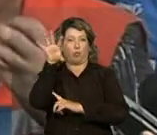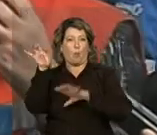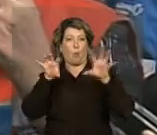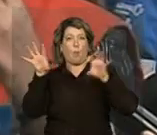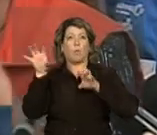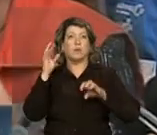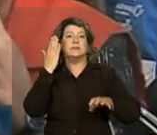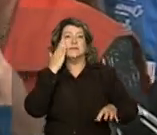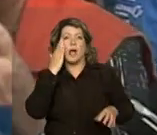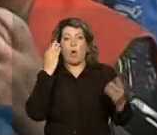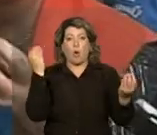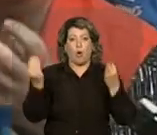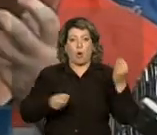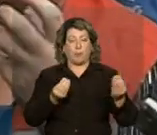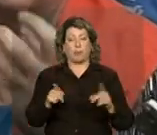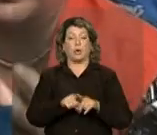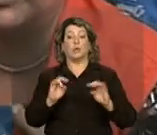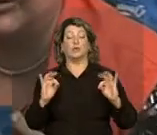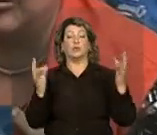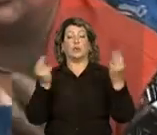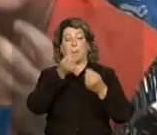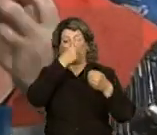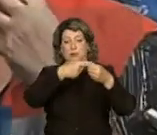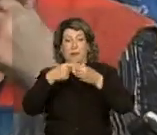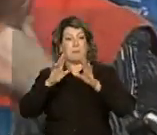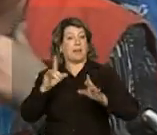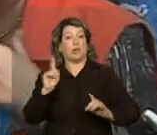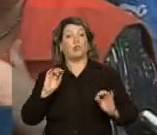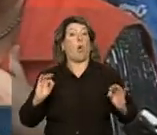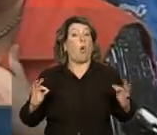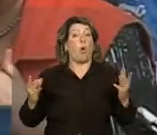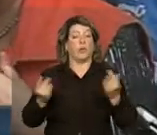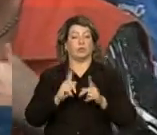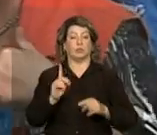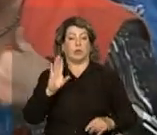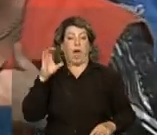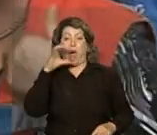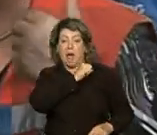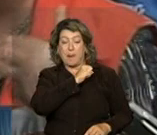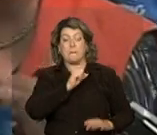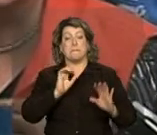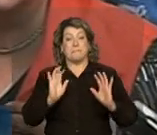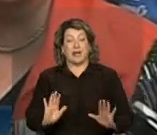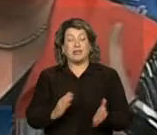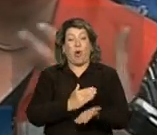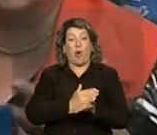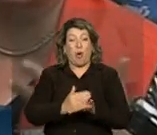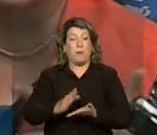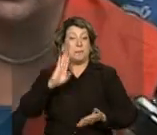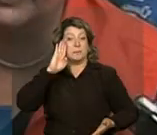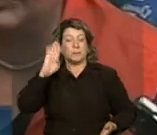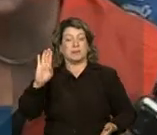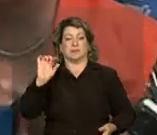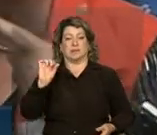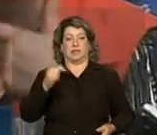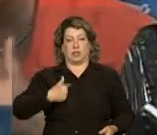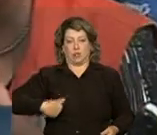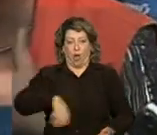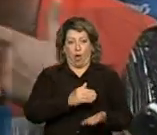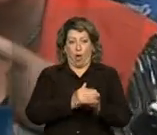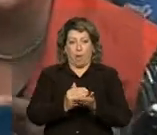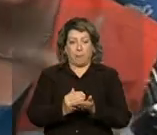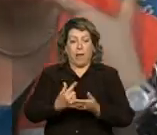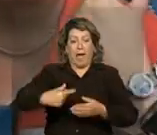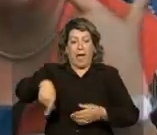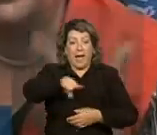municípios. Não todos os municípios do Brasil, imediatamente, mas começando como nós começamos, por